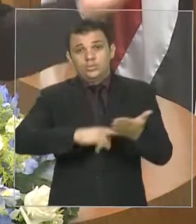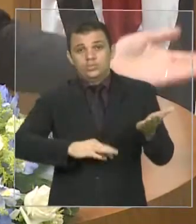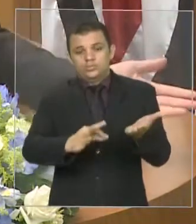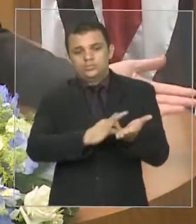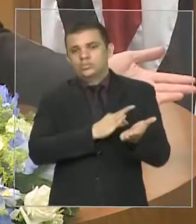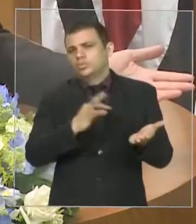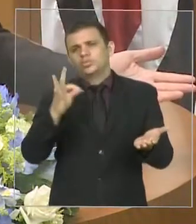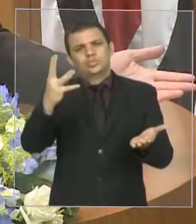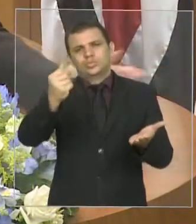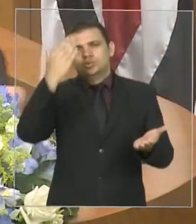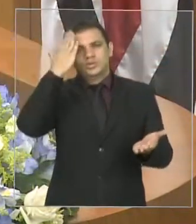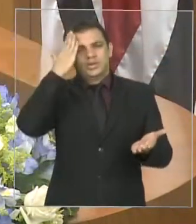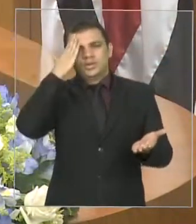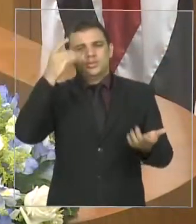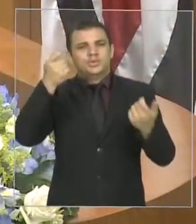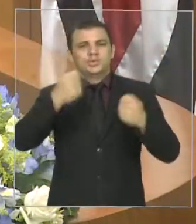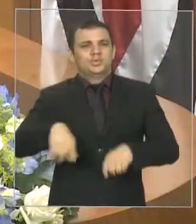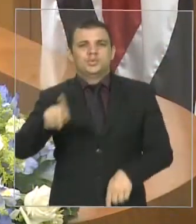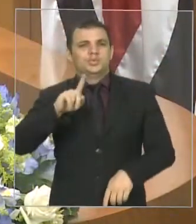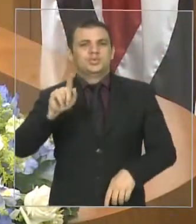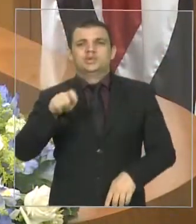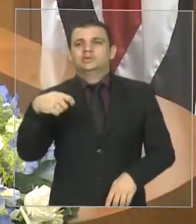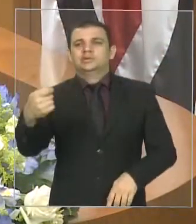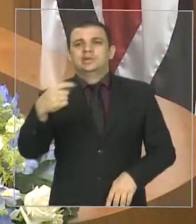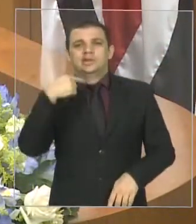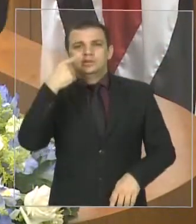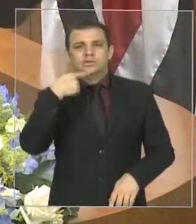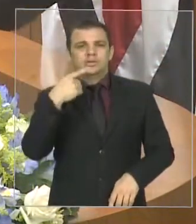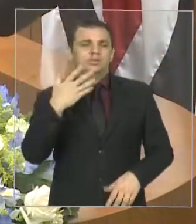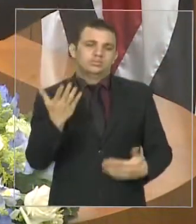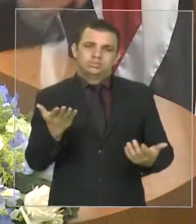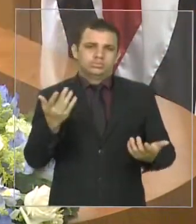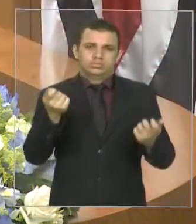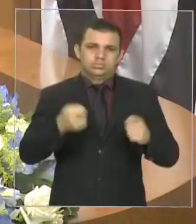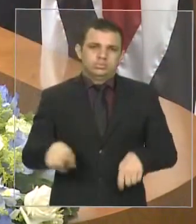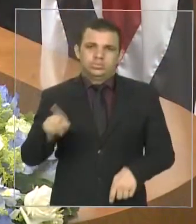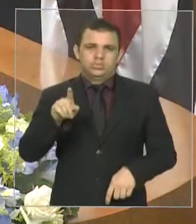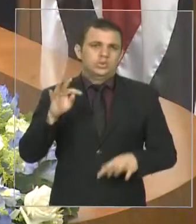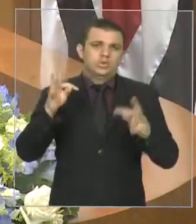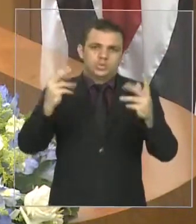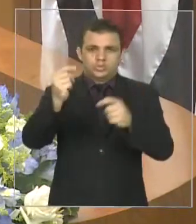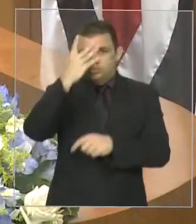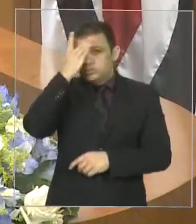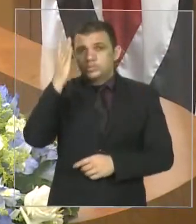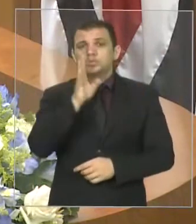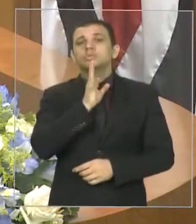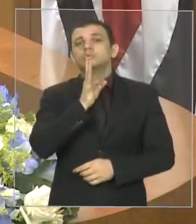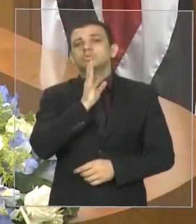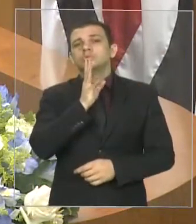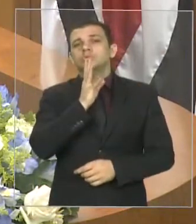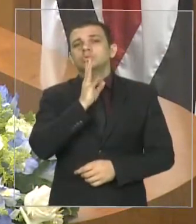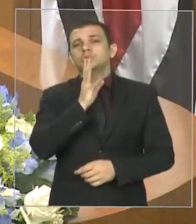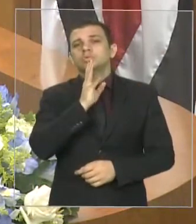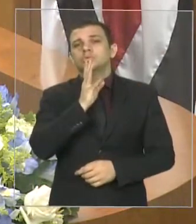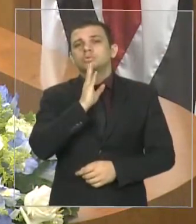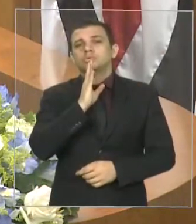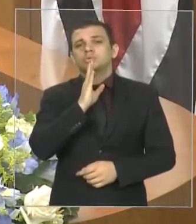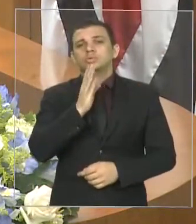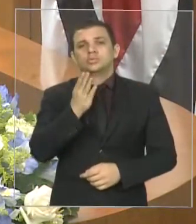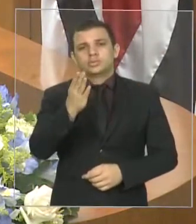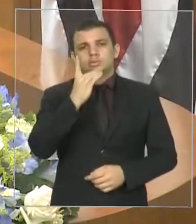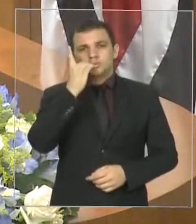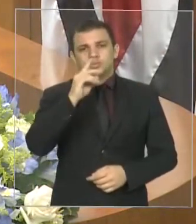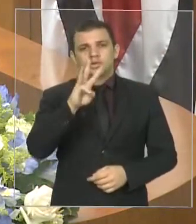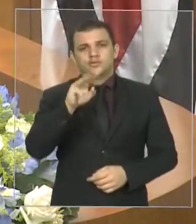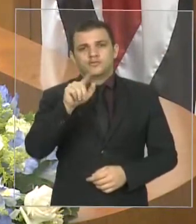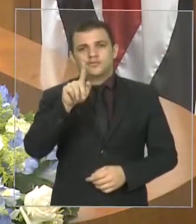ser advogada, deputada Nina Mello, a expressão que todo estudante de direito sabe, o deputado Wagner Lago, que está ali, que tem